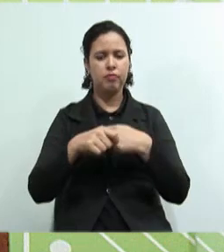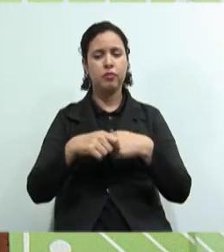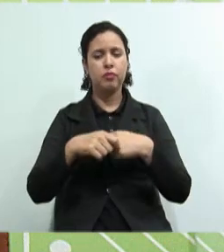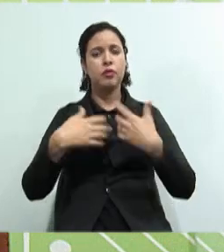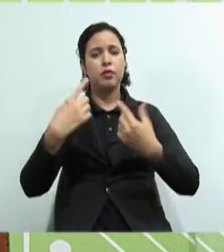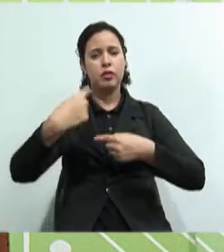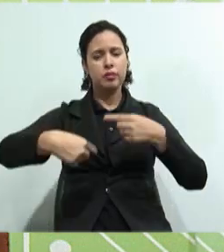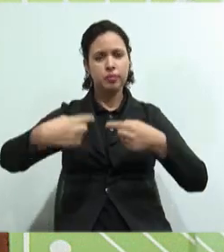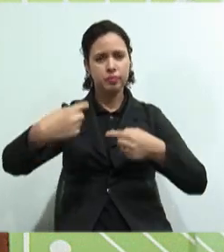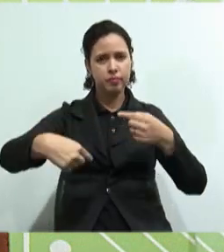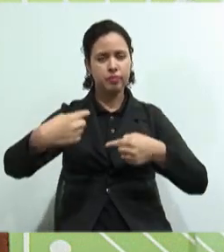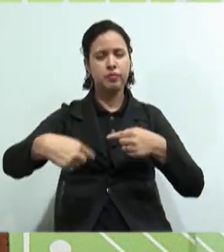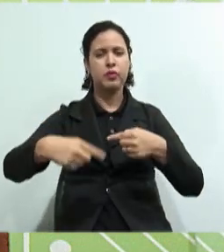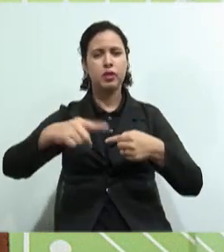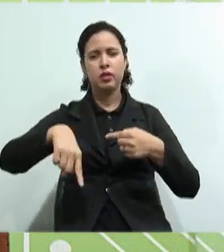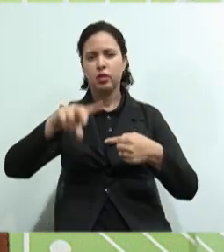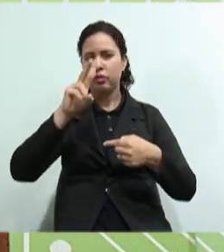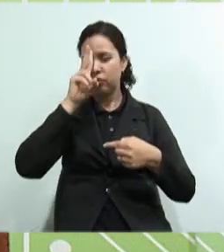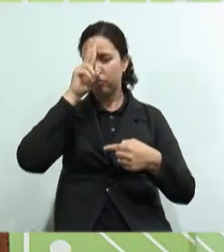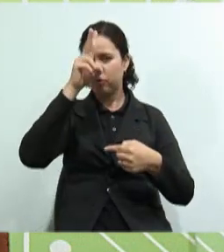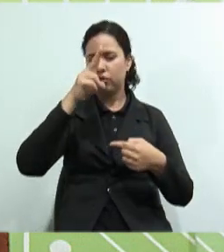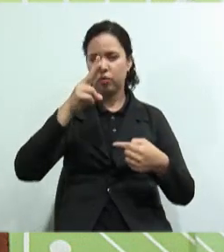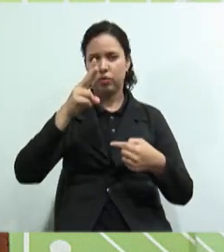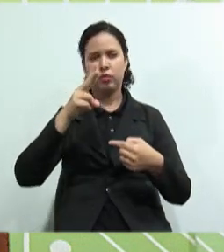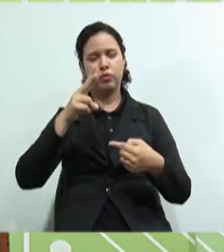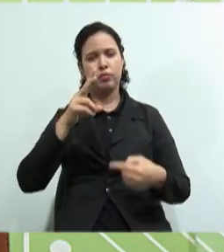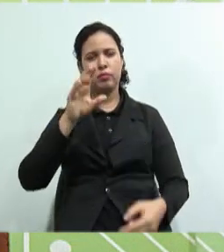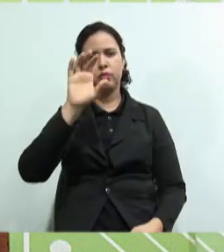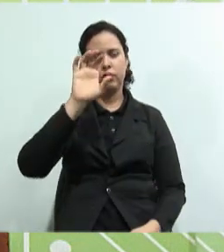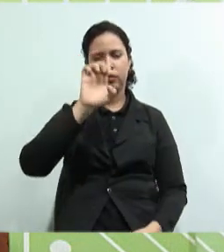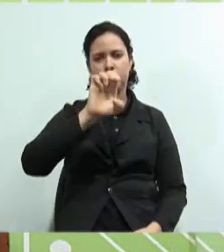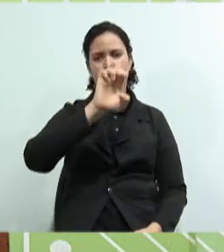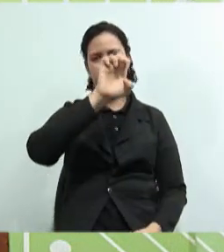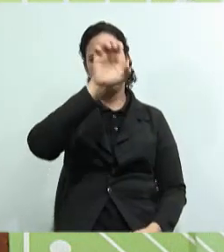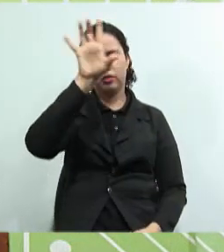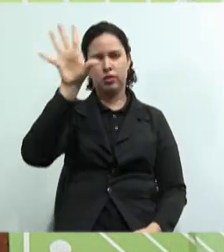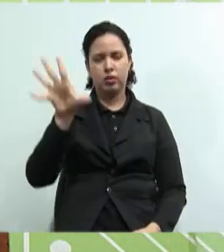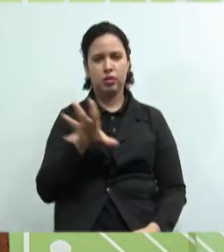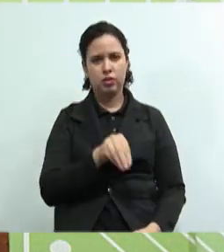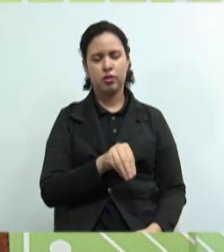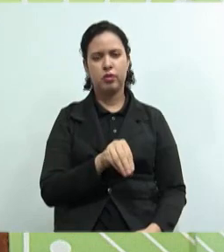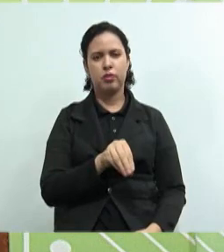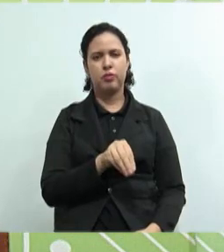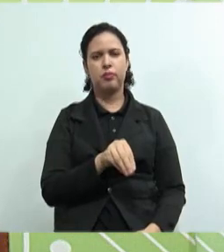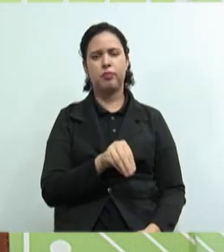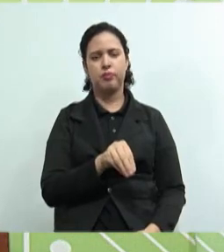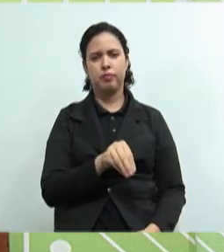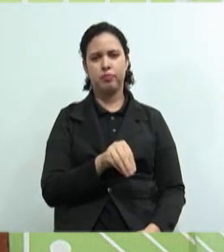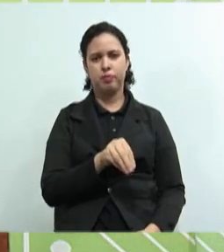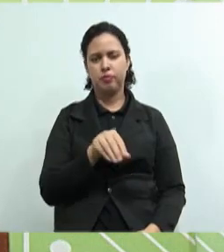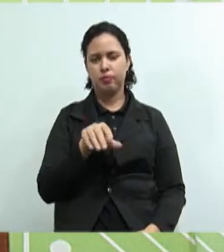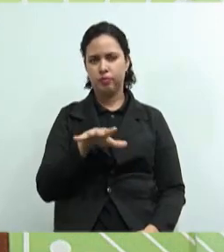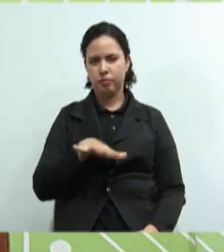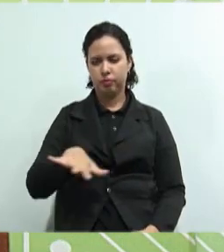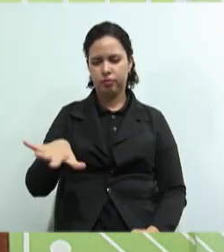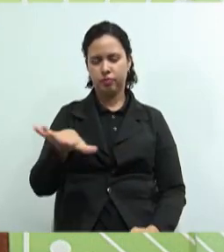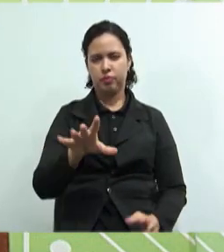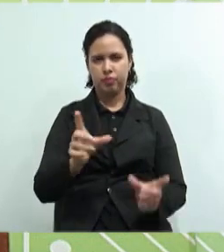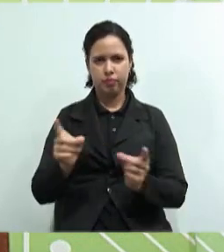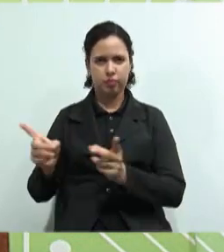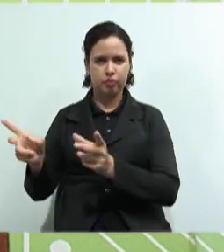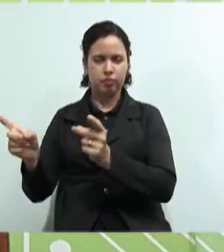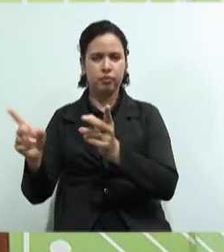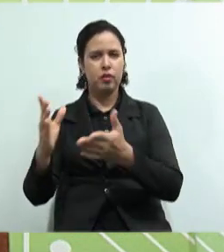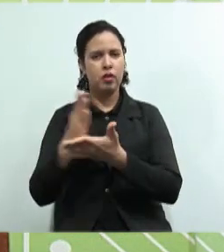percebe que essa é uma tendência muito forte, por exemplo, na Europa. Então, quando a gente fala de mercado consumidor na Europa, alguns selos que vão identificar